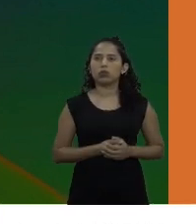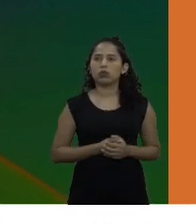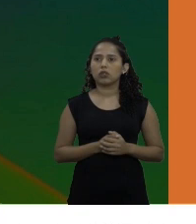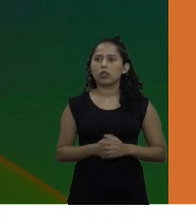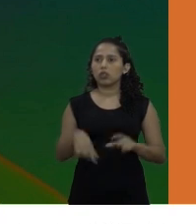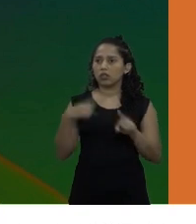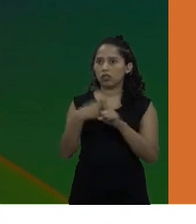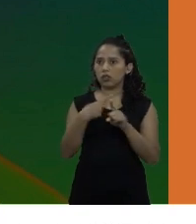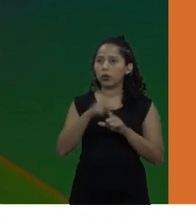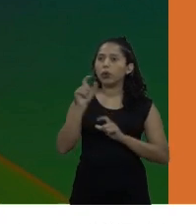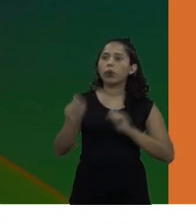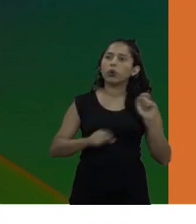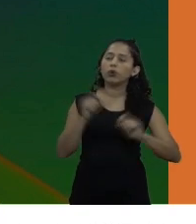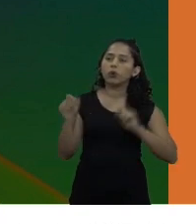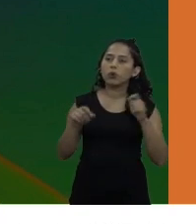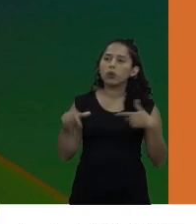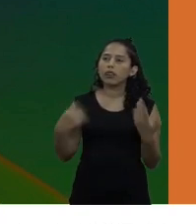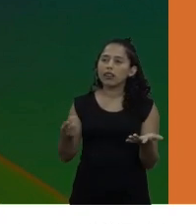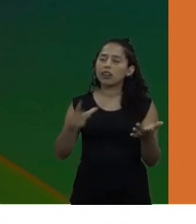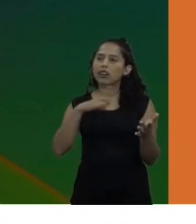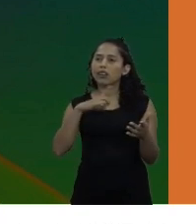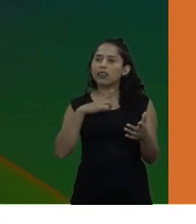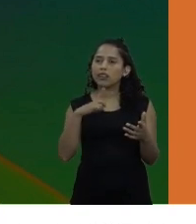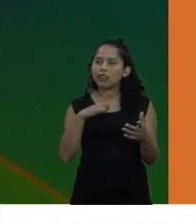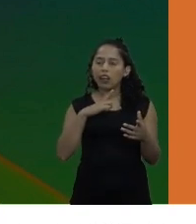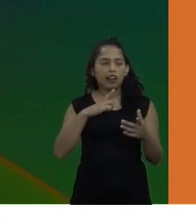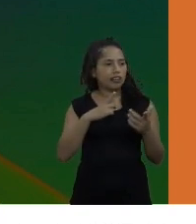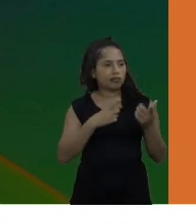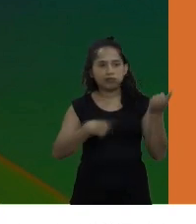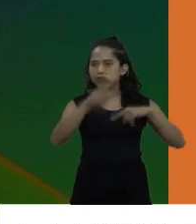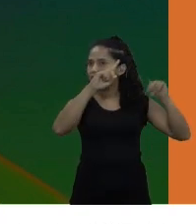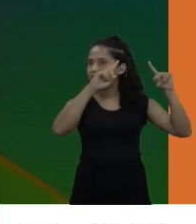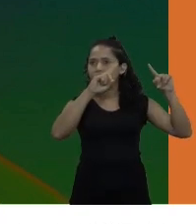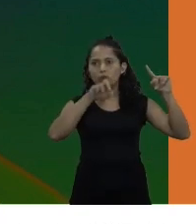O que transcende aspectos meramente econômicos ou financeiros?